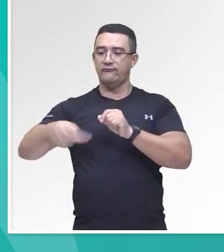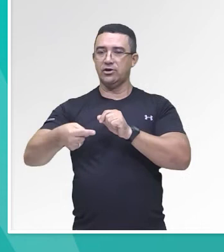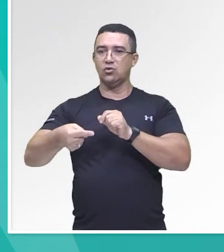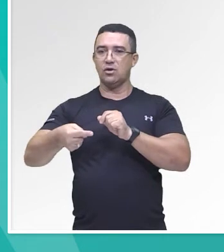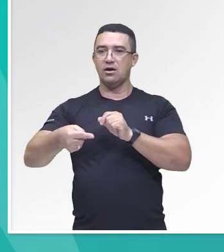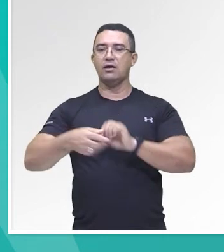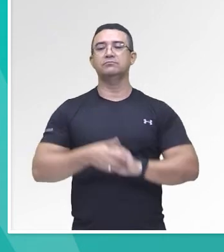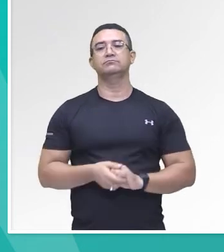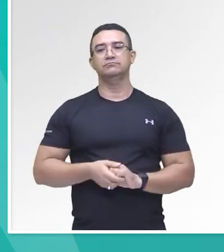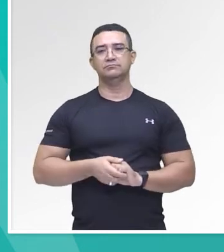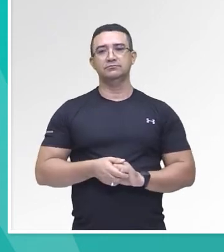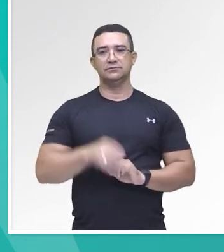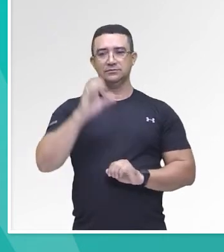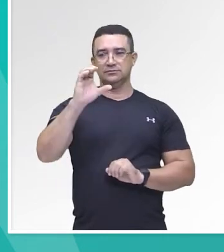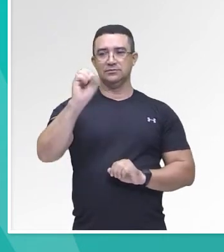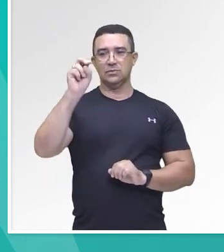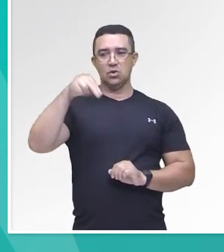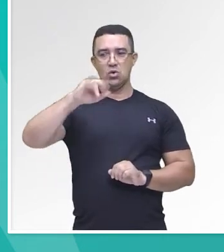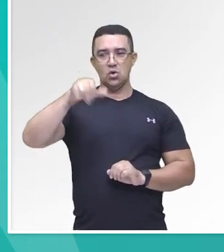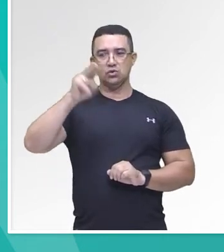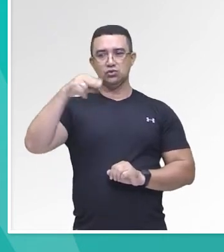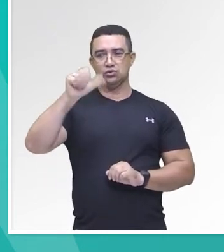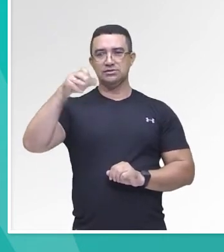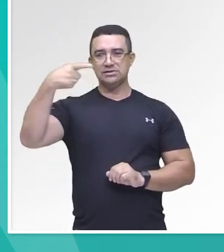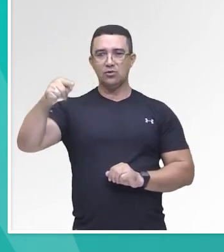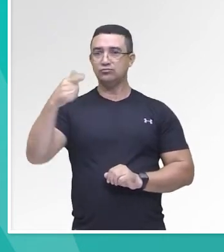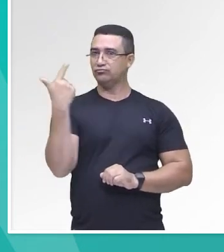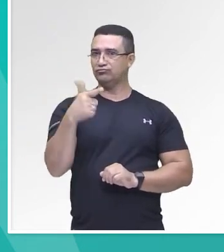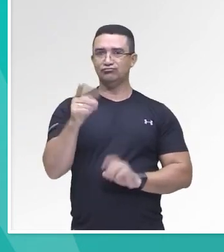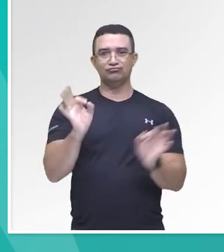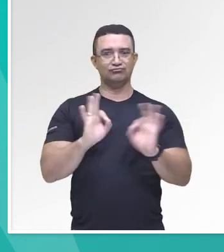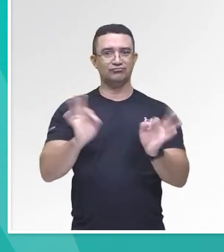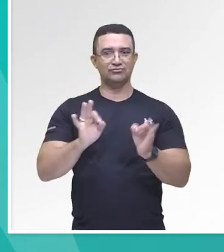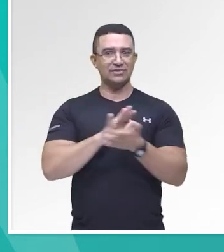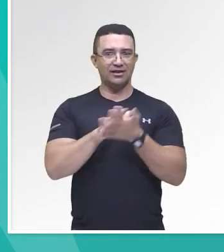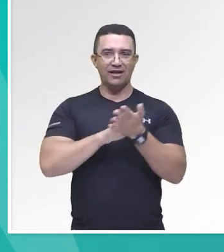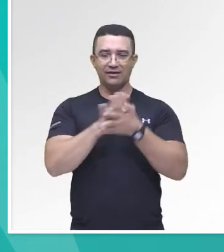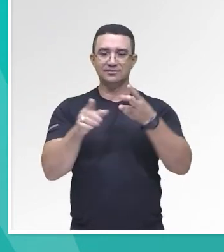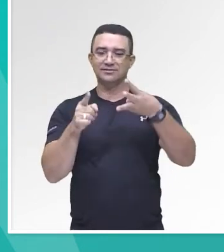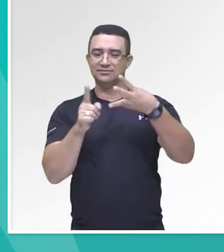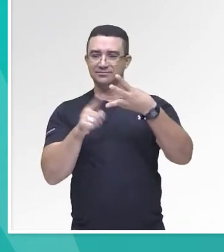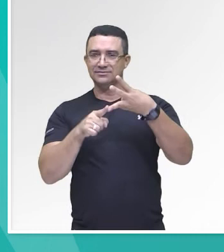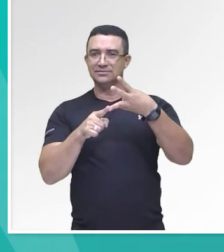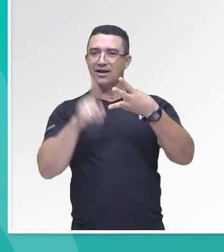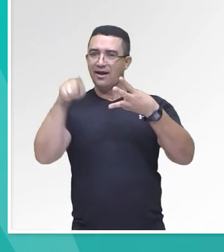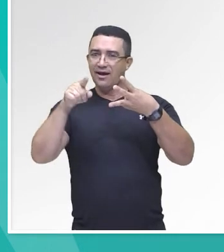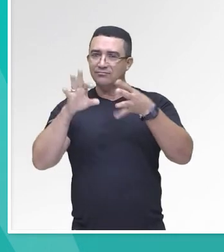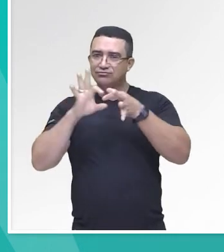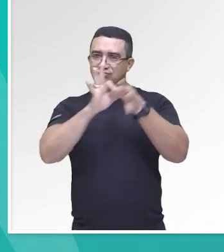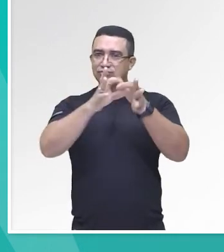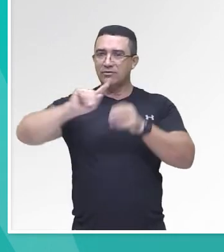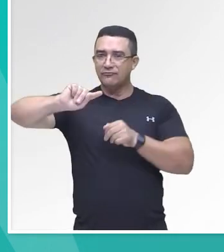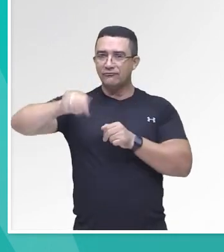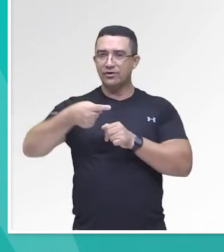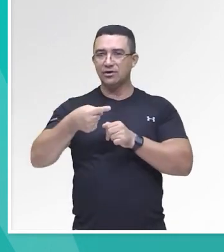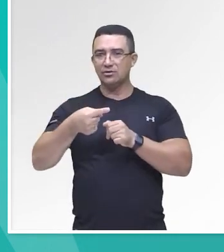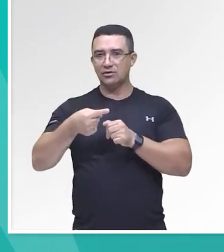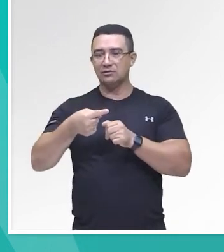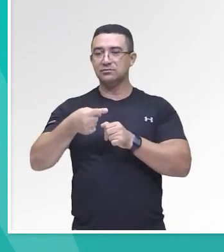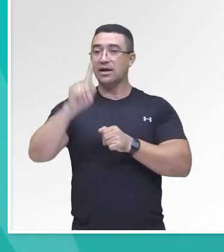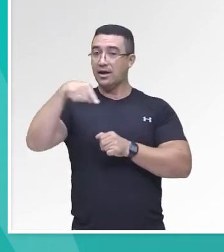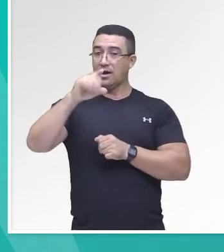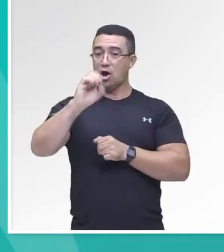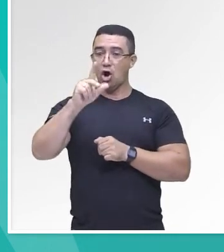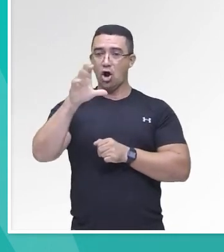conjunção iniciando ela. Não há nenhuma conjunção que a inicia. Então, a gente tem a famosa